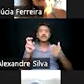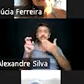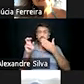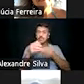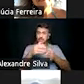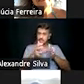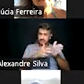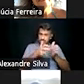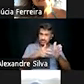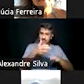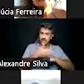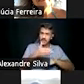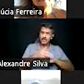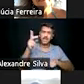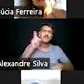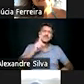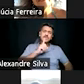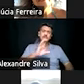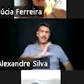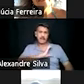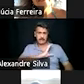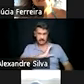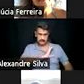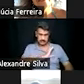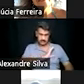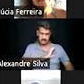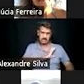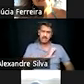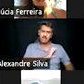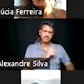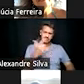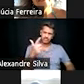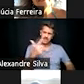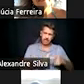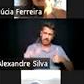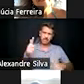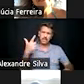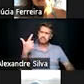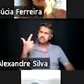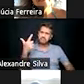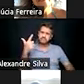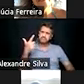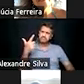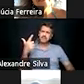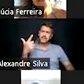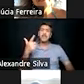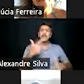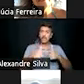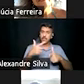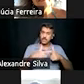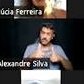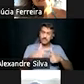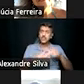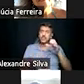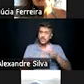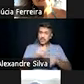mas você vai nos Estados Unidos, no Canadá, não há esse tipo de problema. Esse tipo de problema ele surge